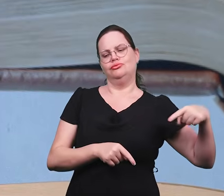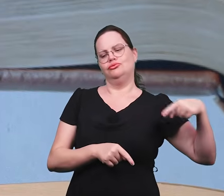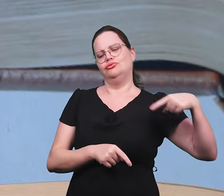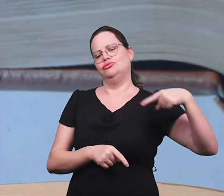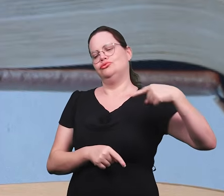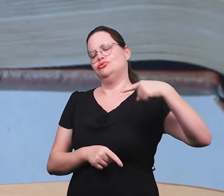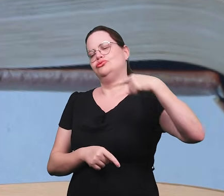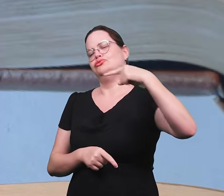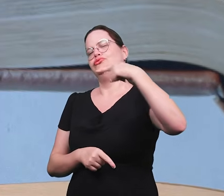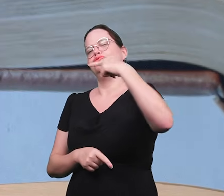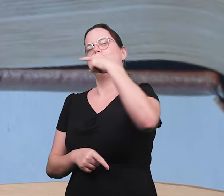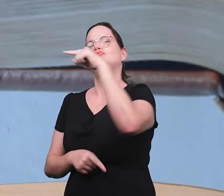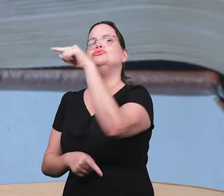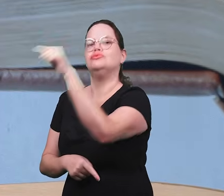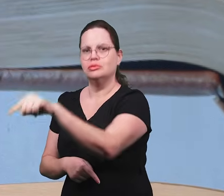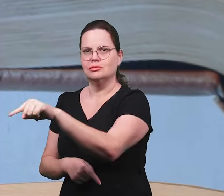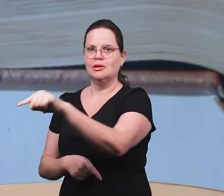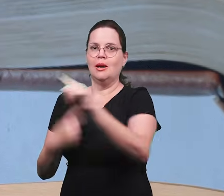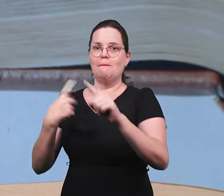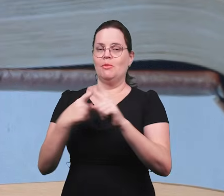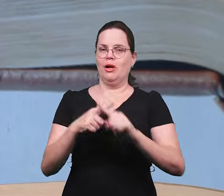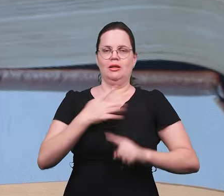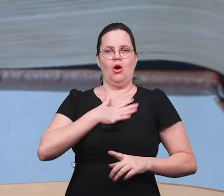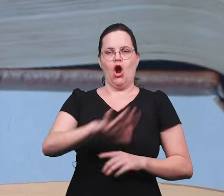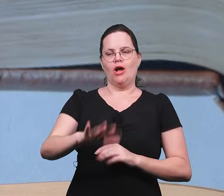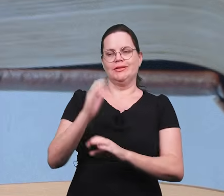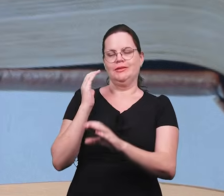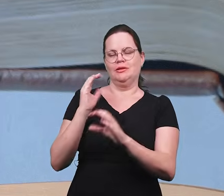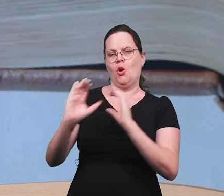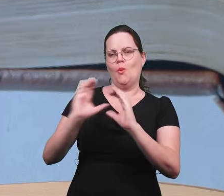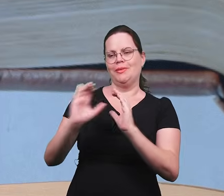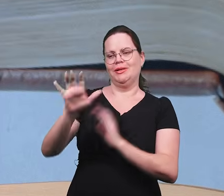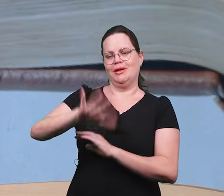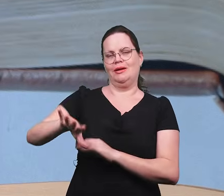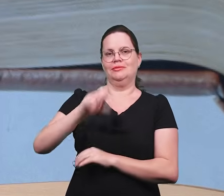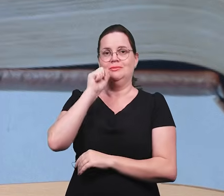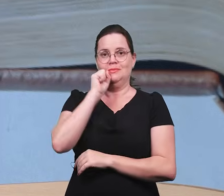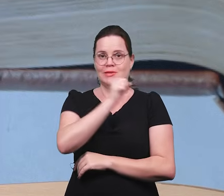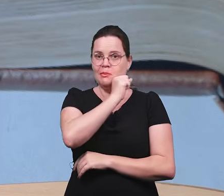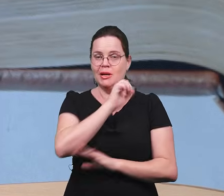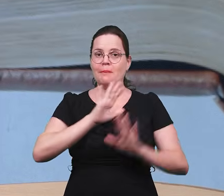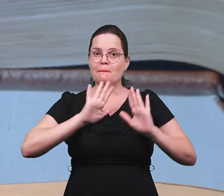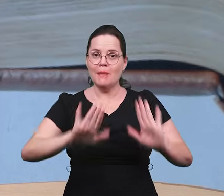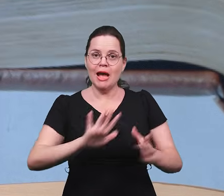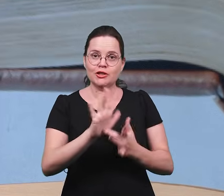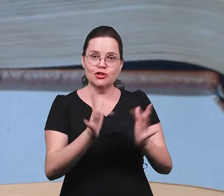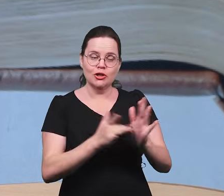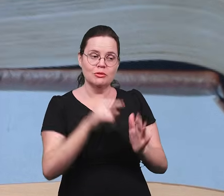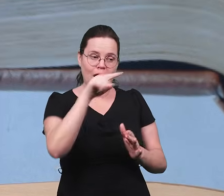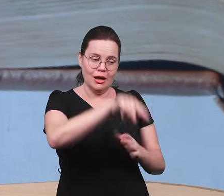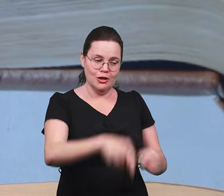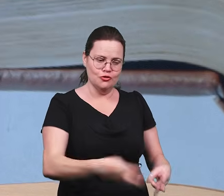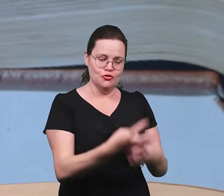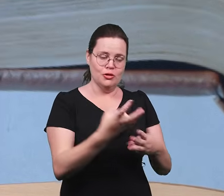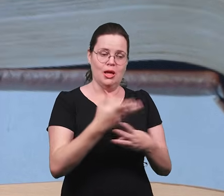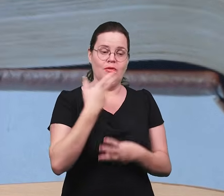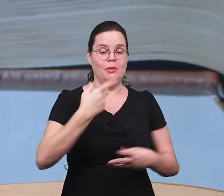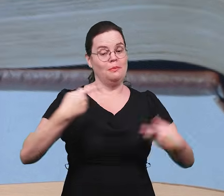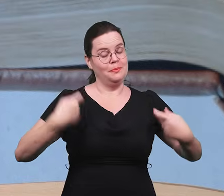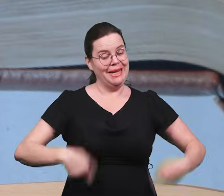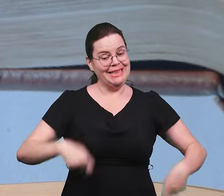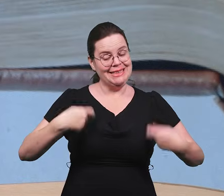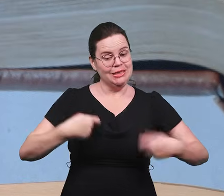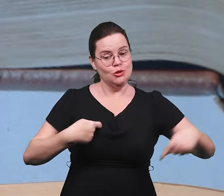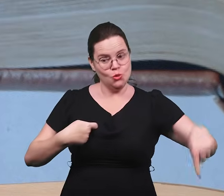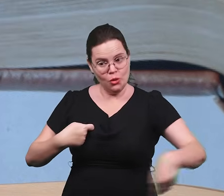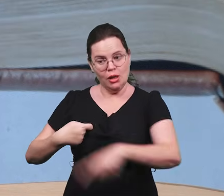Jesus diz ser necessário passar por Samaria. Por quê? Porque